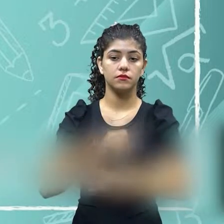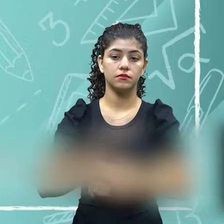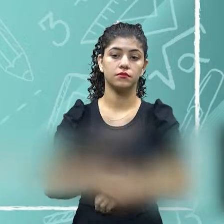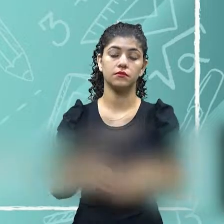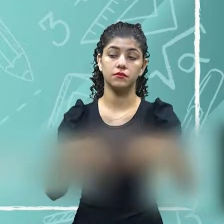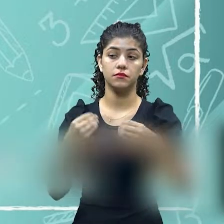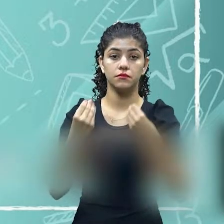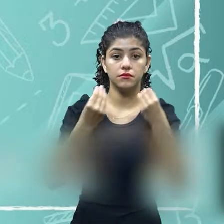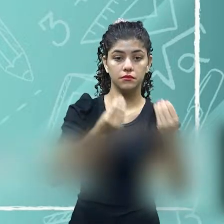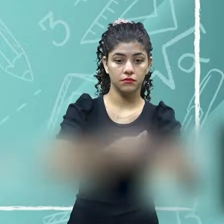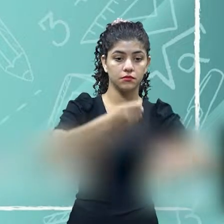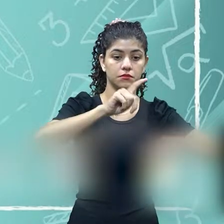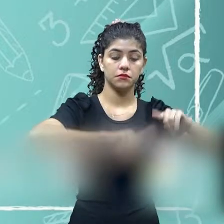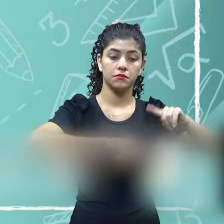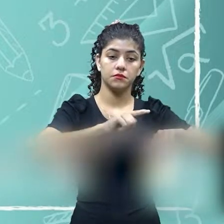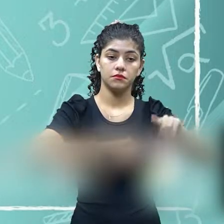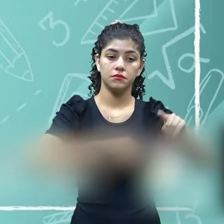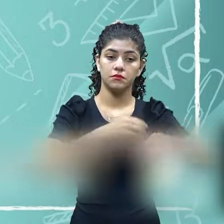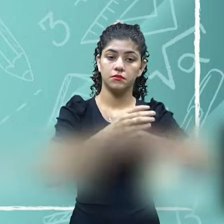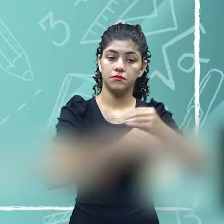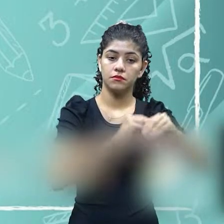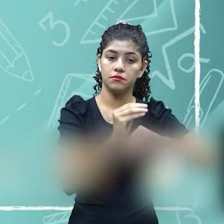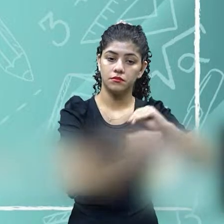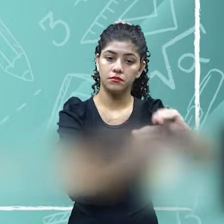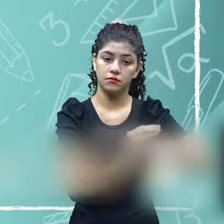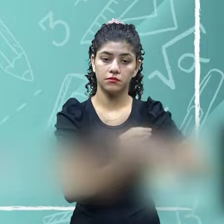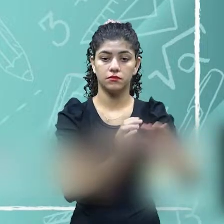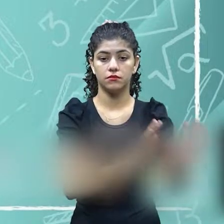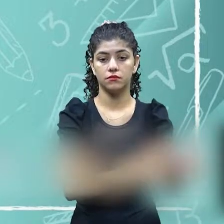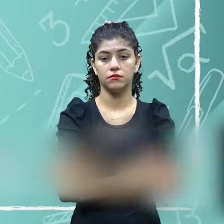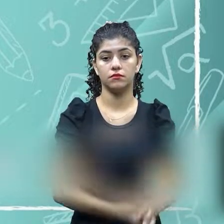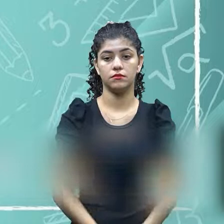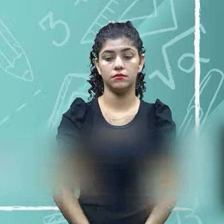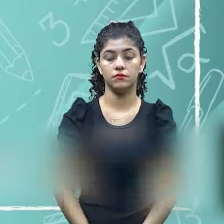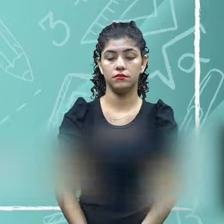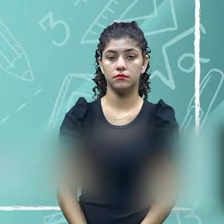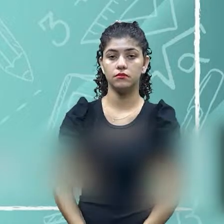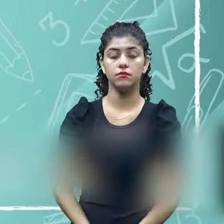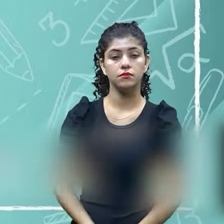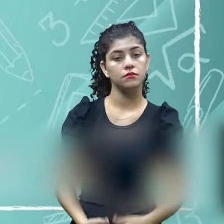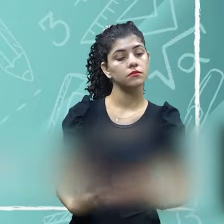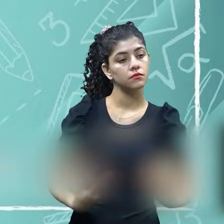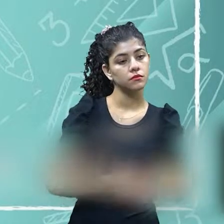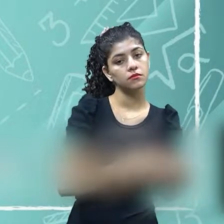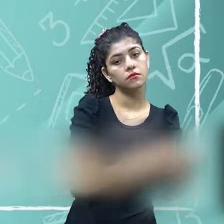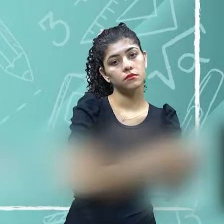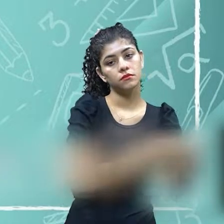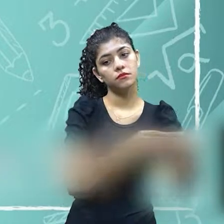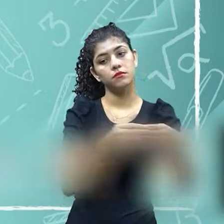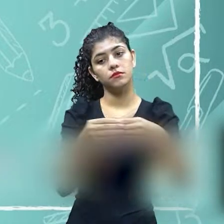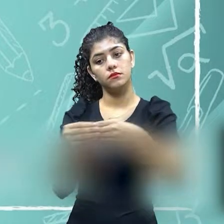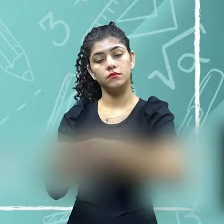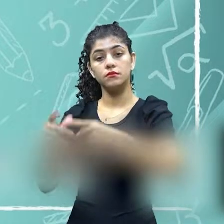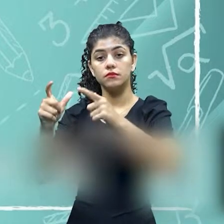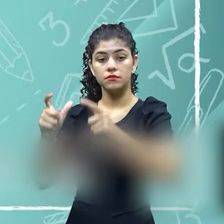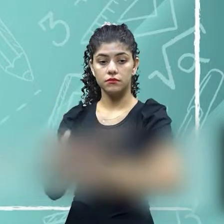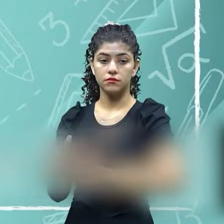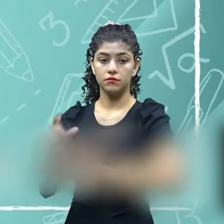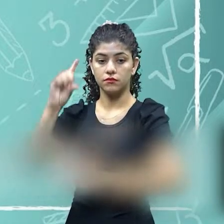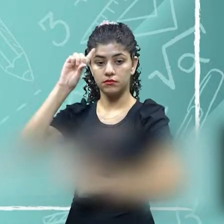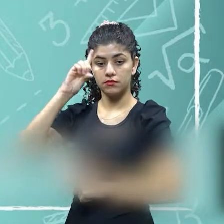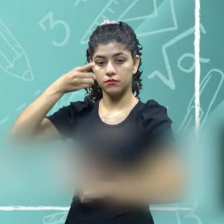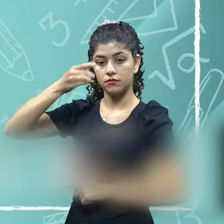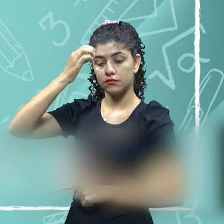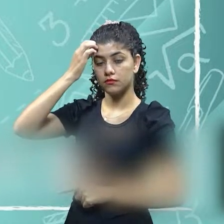as mercadorias desembaraçadas para exportação. A custódia do transportador no local indicado pelo